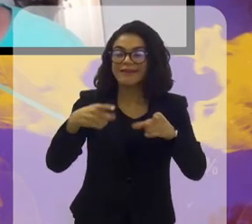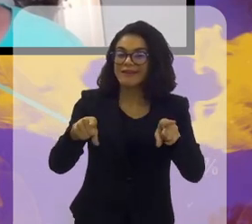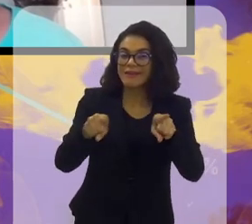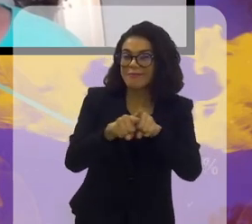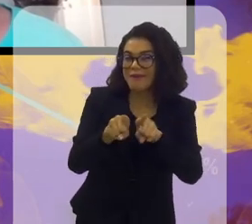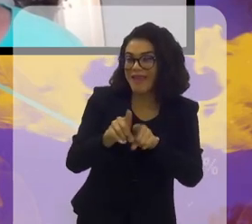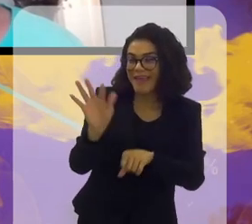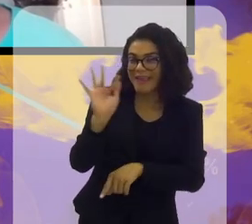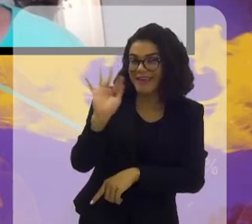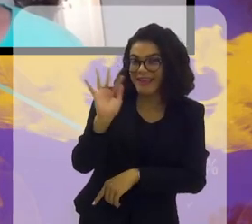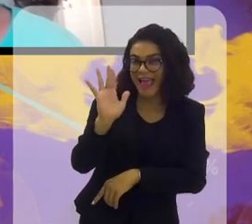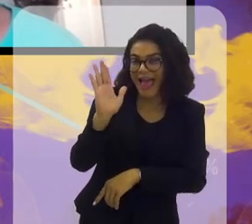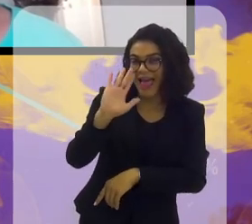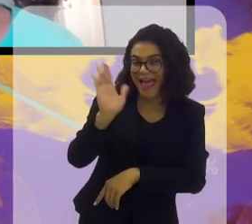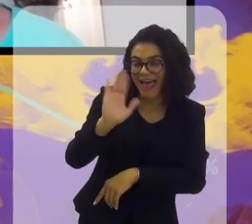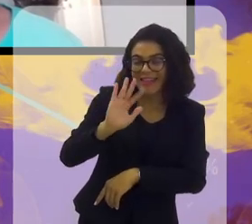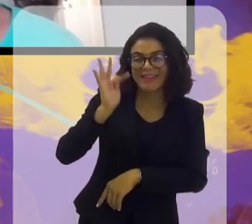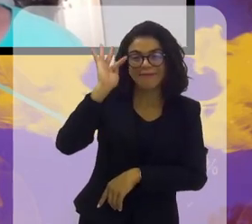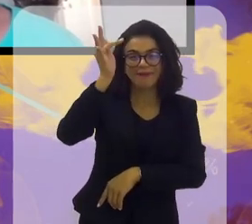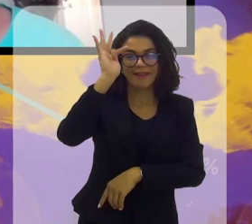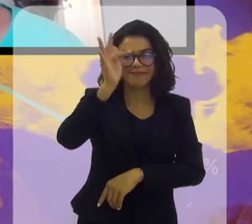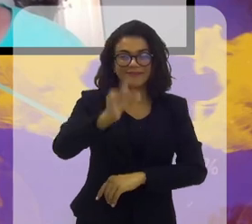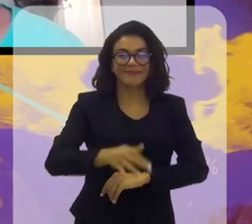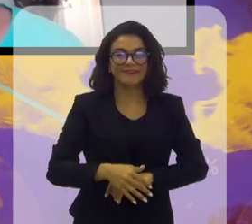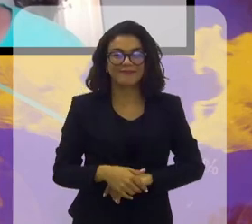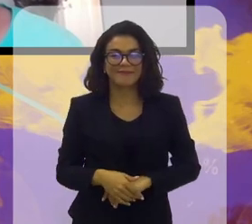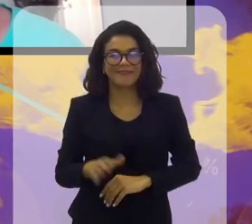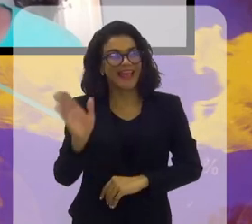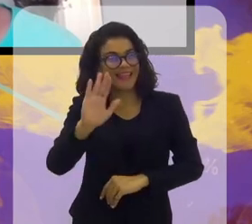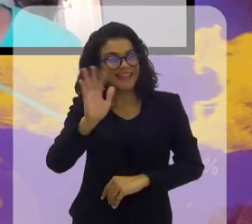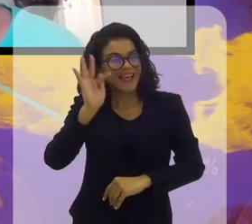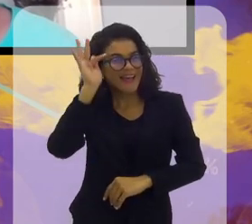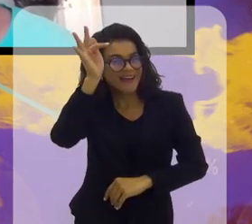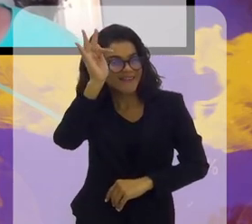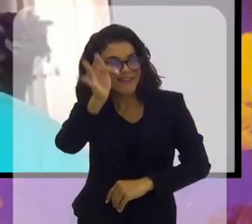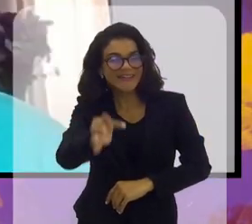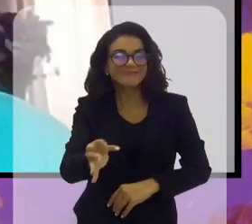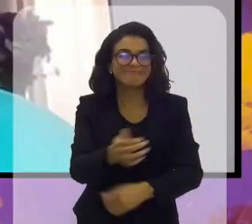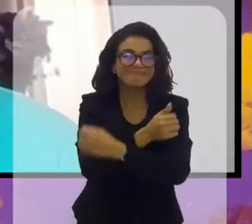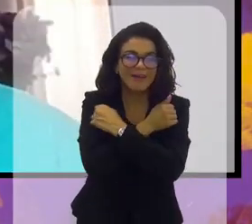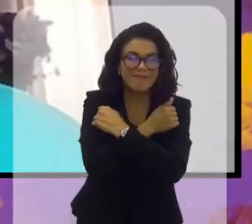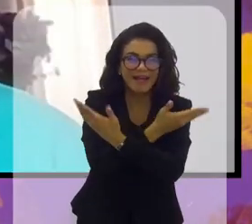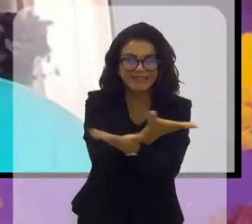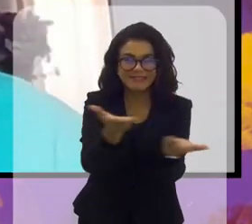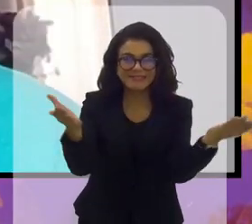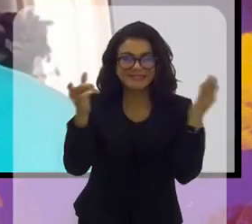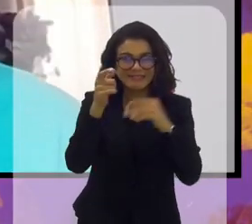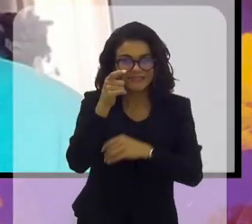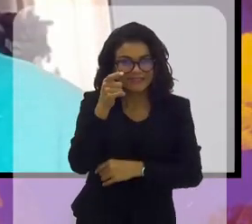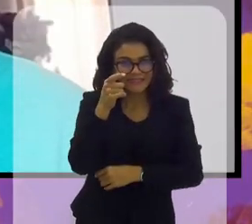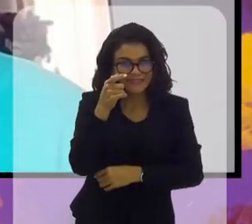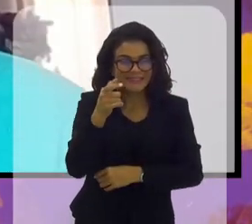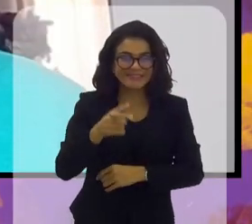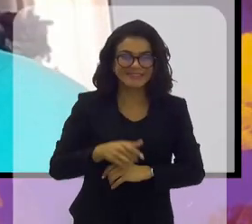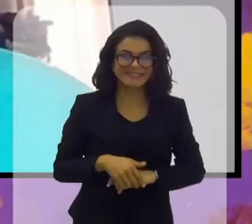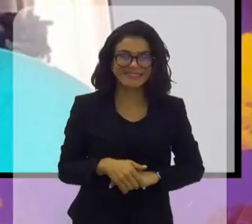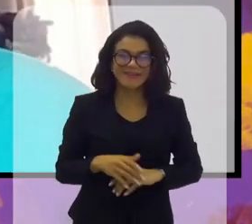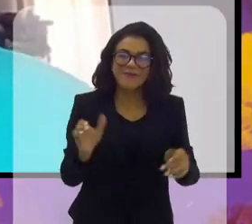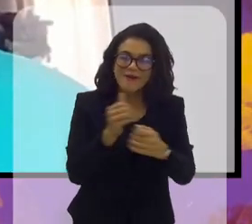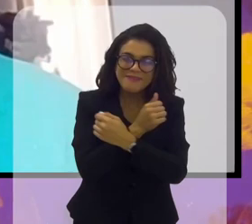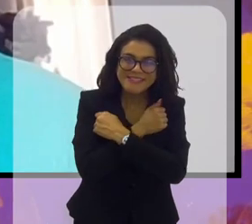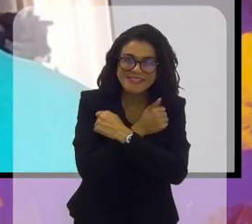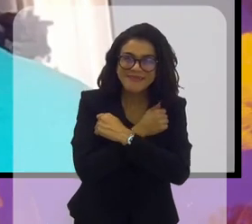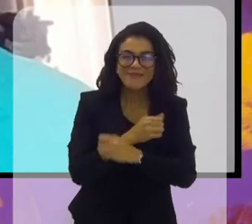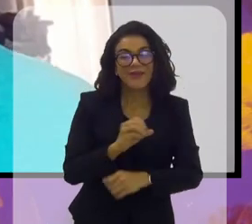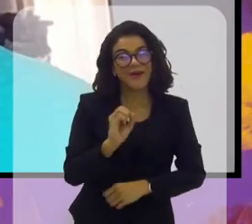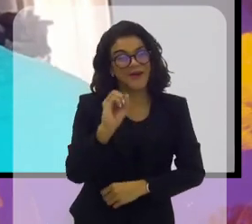aqui no Arena Esportiva e até a próxima oportunidade. Até a próxima, um grande abraço para ti e para todos os